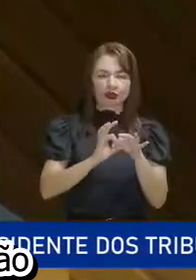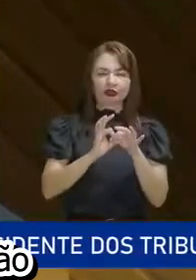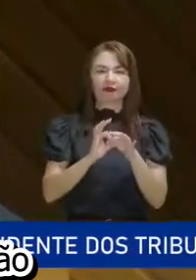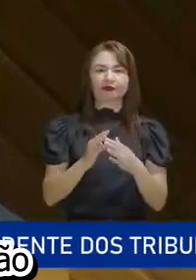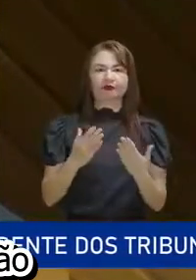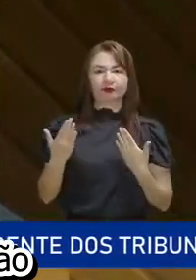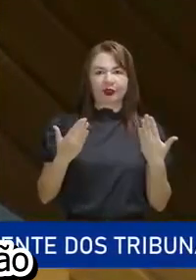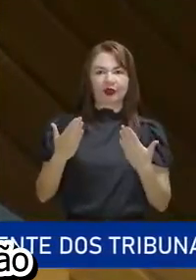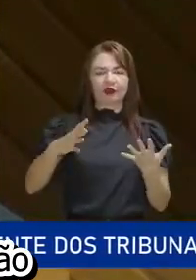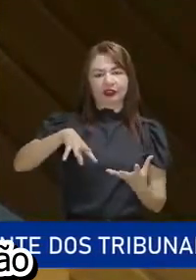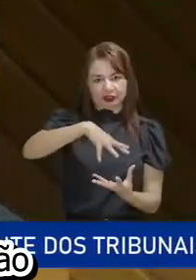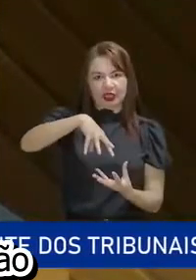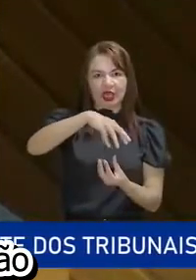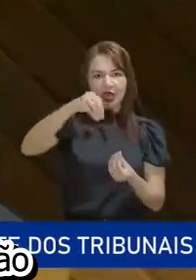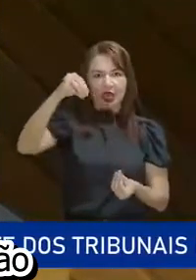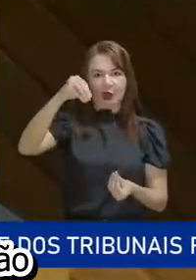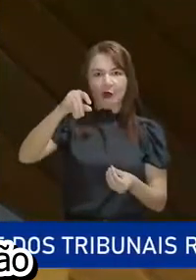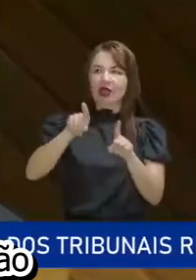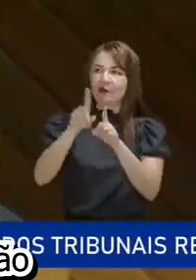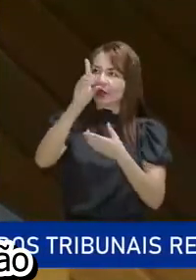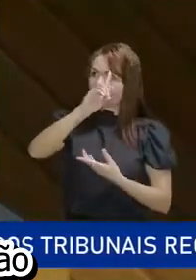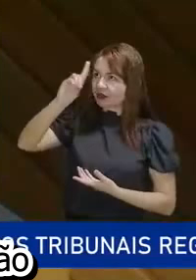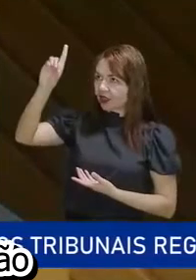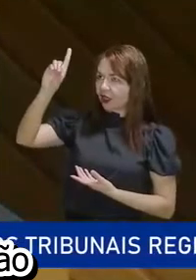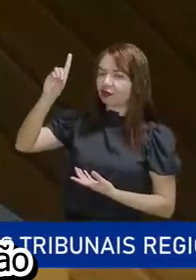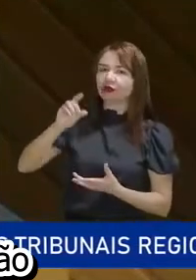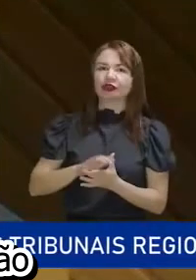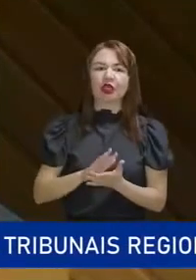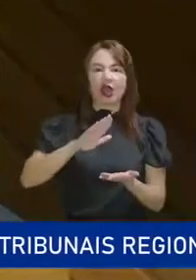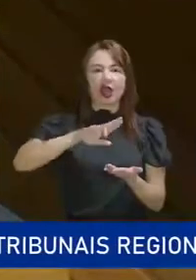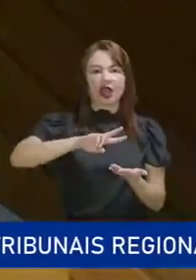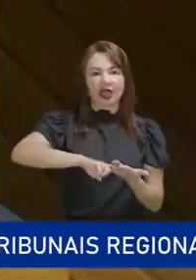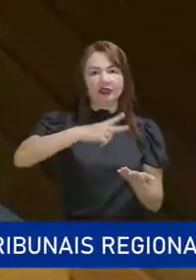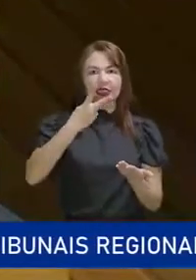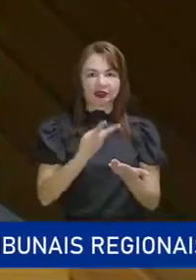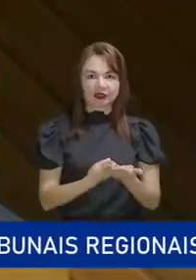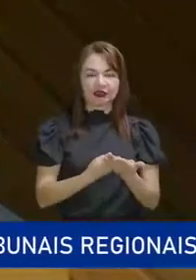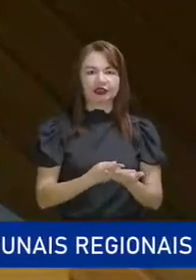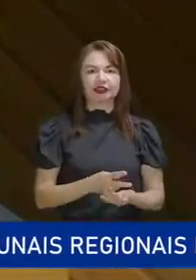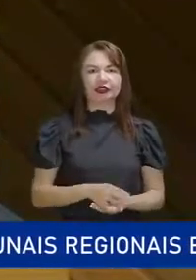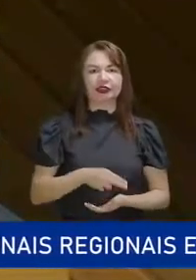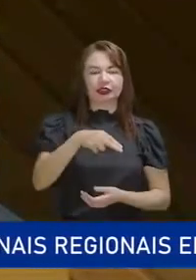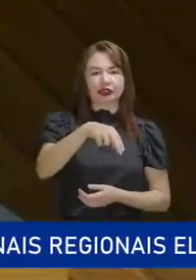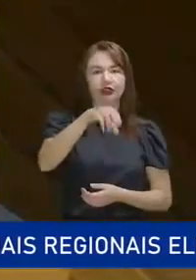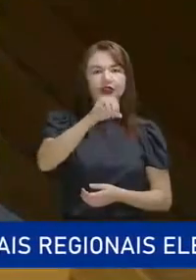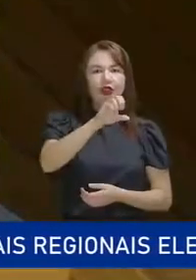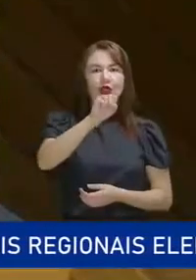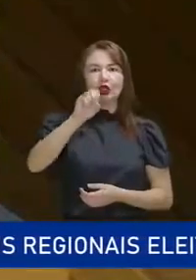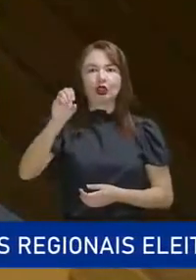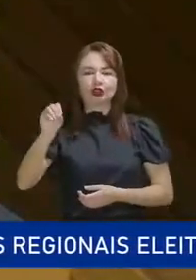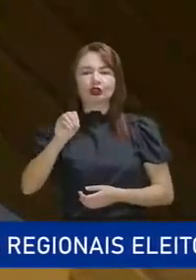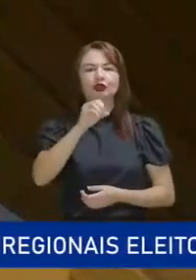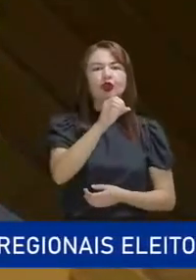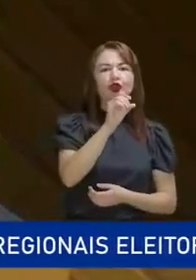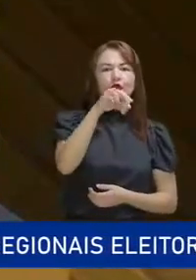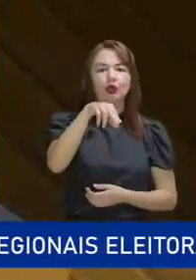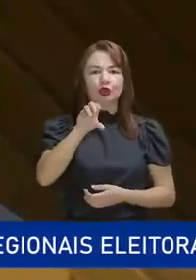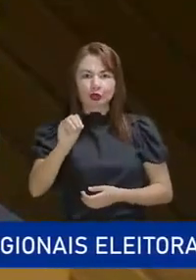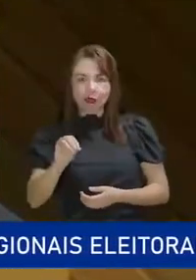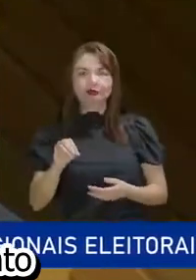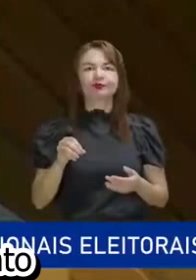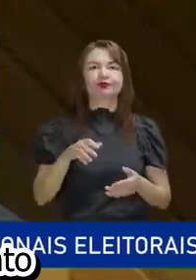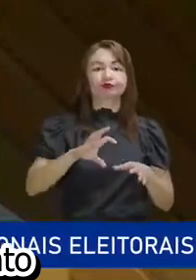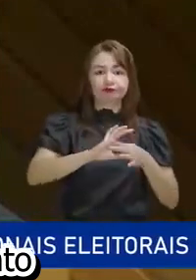conversa com os espíritos e Deus, Jane Jaran, cuja tradução é Nosso Dono, e no presente